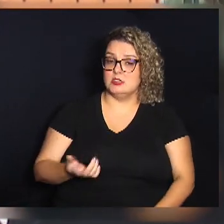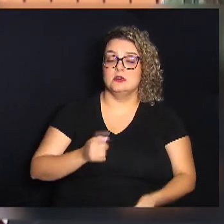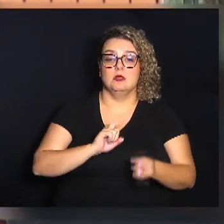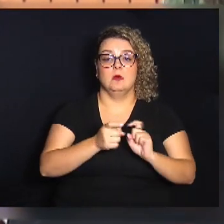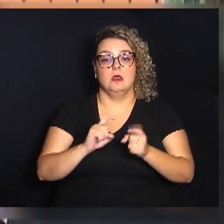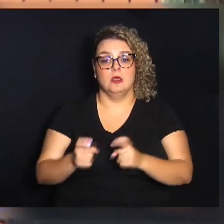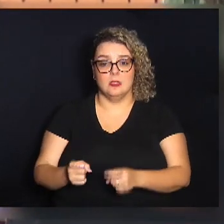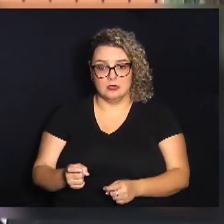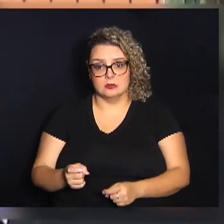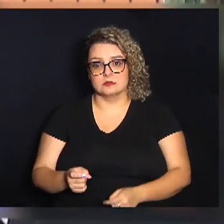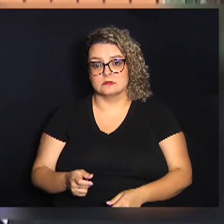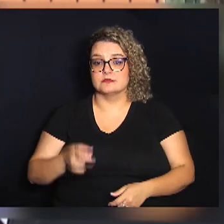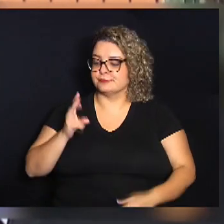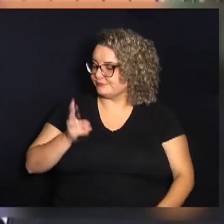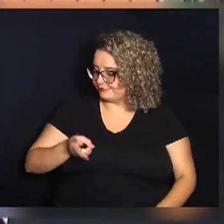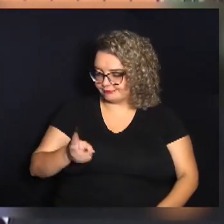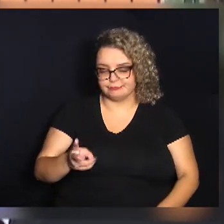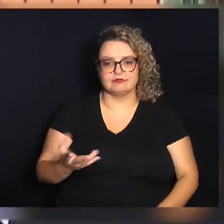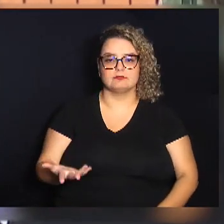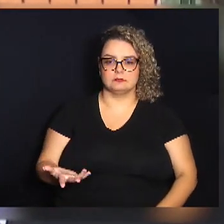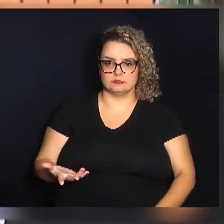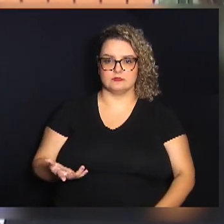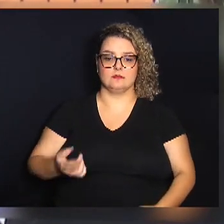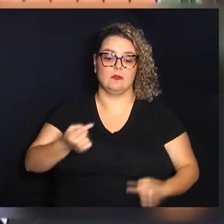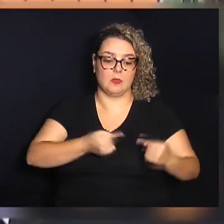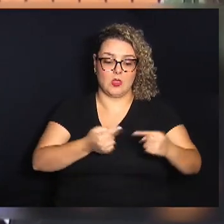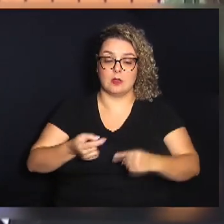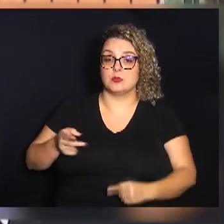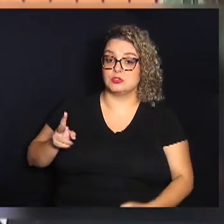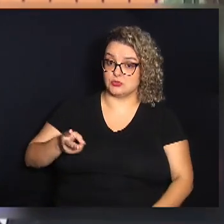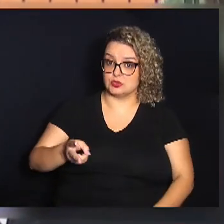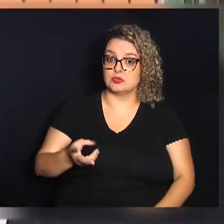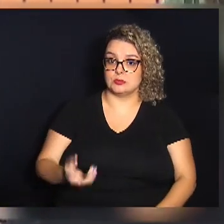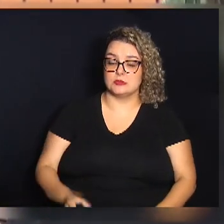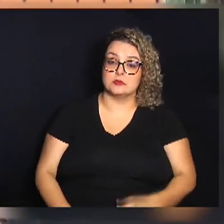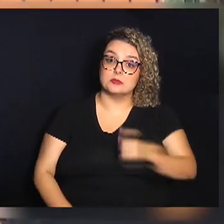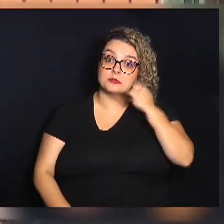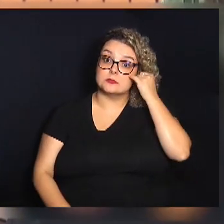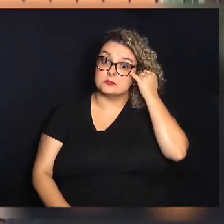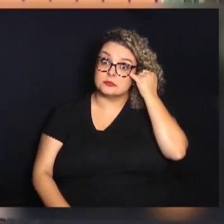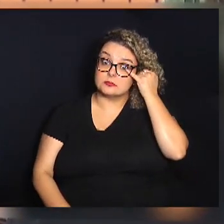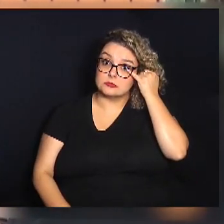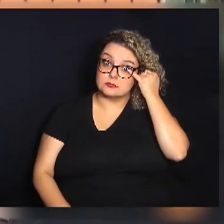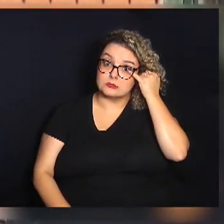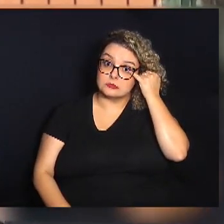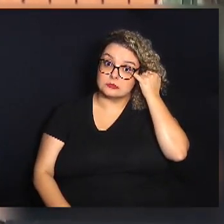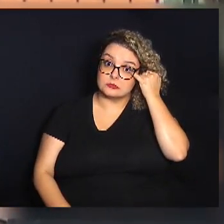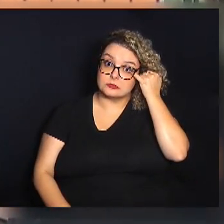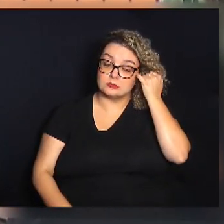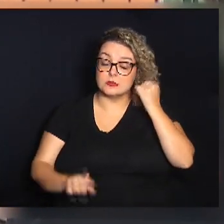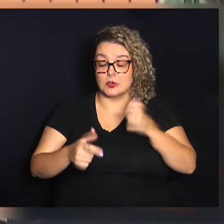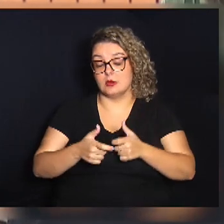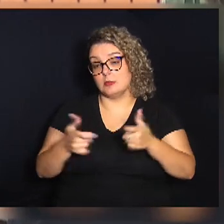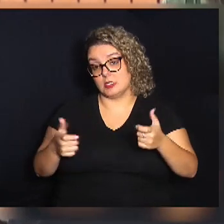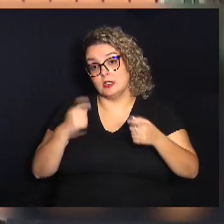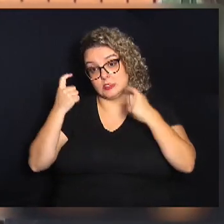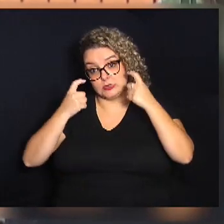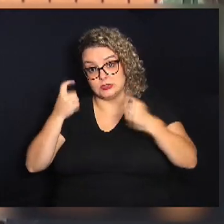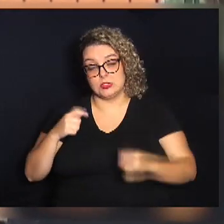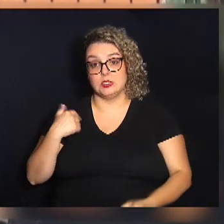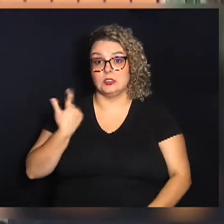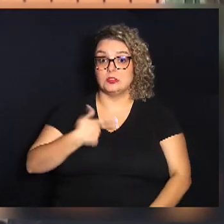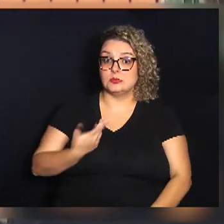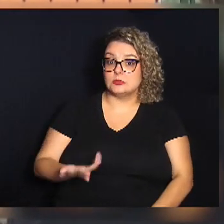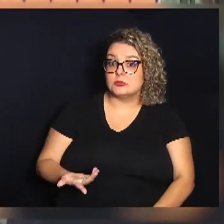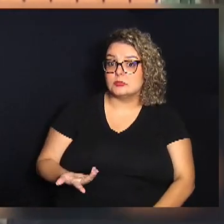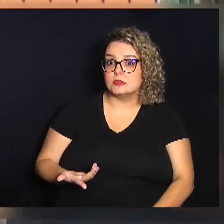reuniões constantes para discussão permanente. E é uma grande preocupação. Nós estamos assim, onde que a